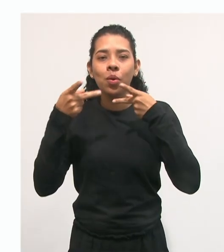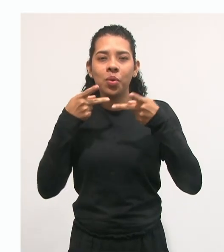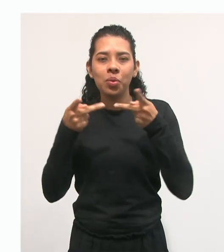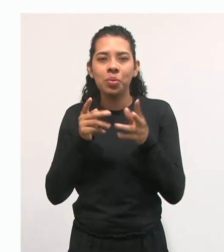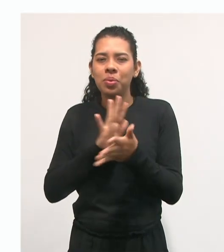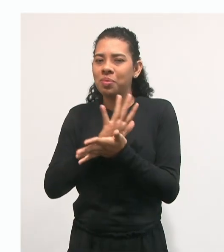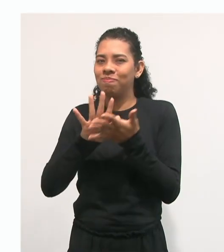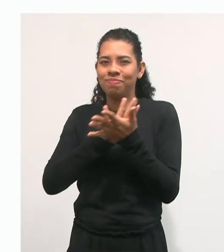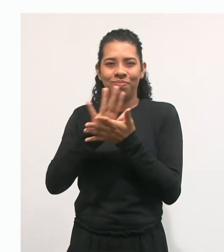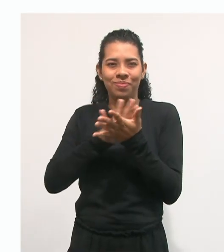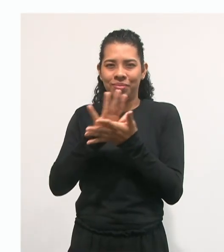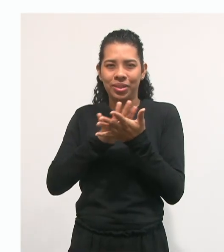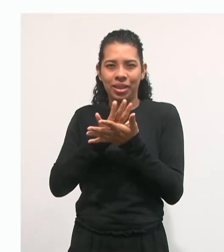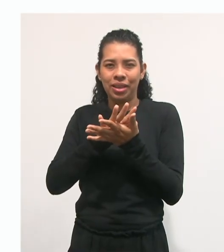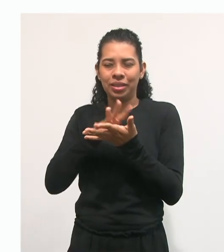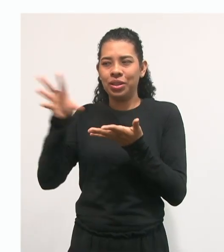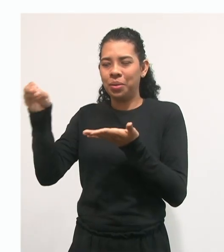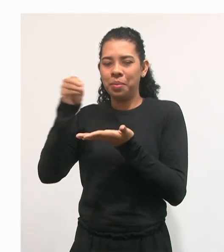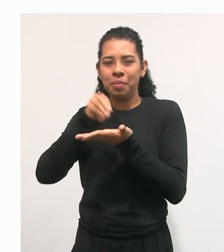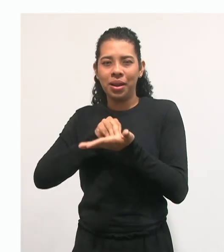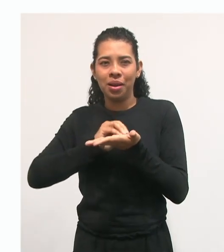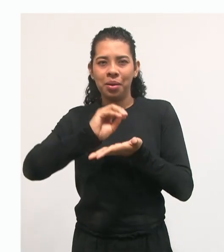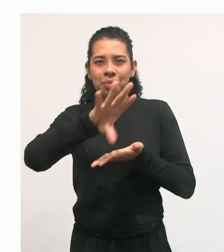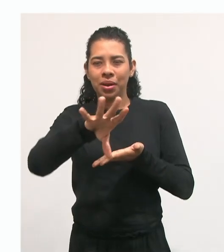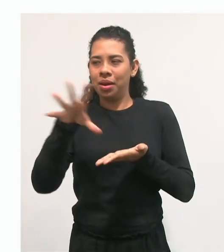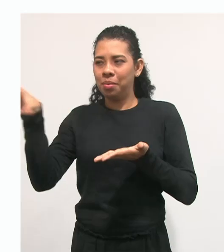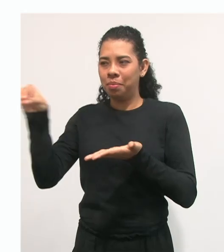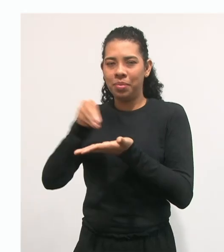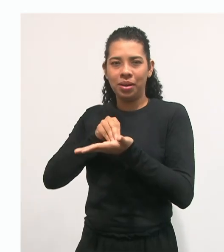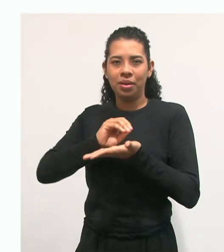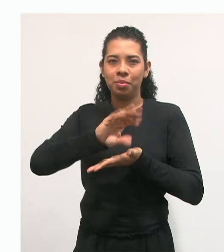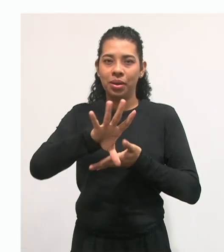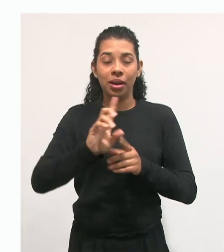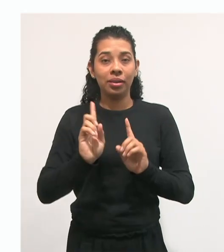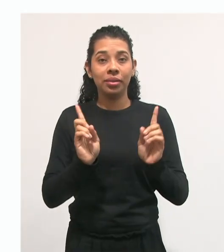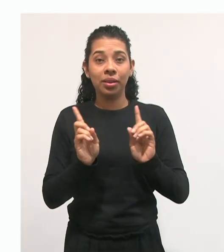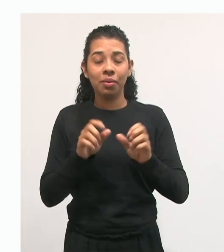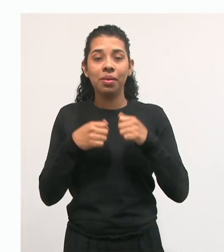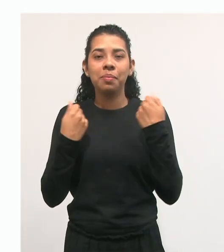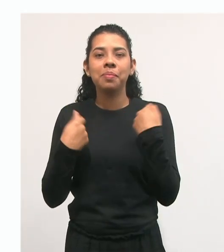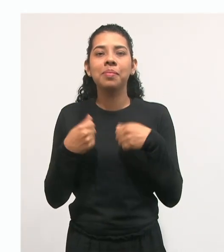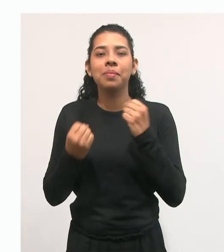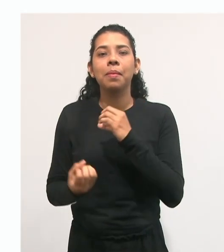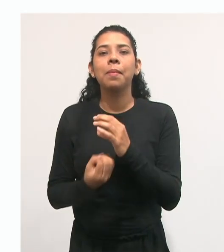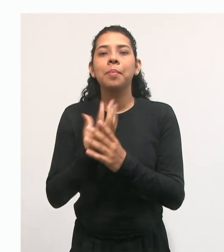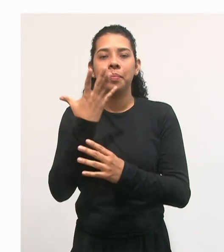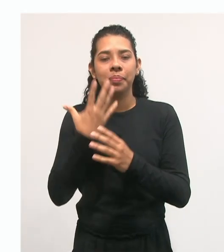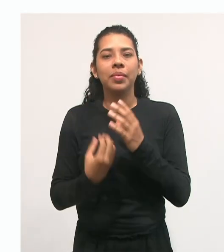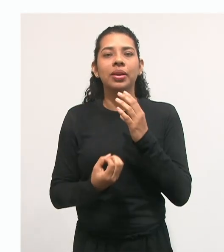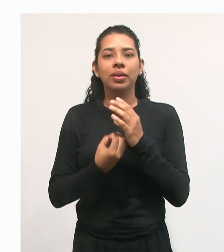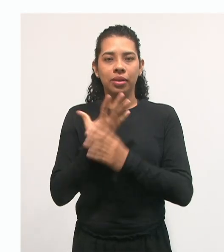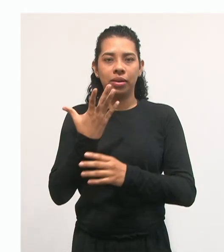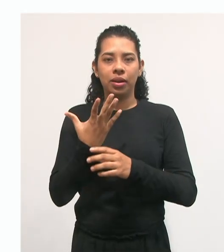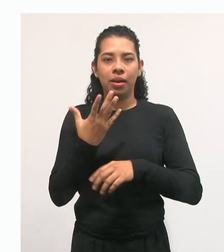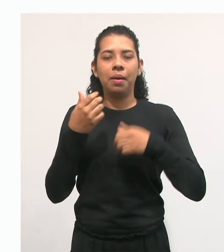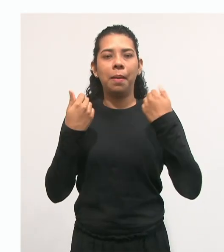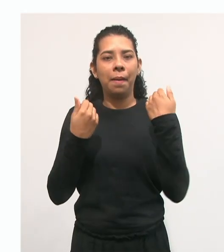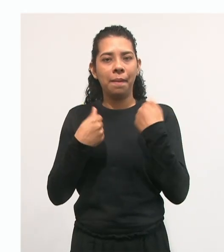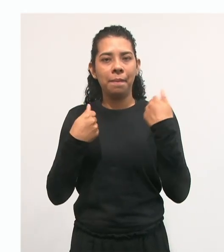de reproduzir, tá, o que ele encontra ali dentro da internet. E, além de crítica, tem que